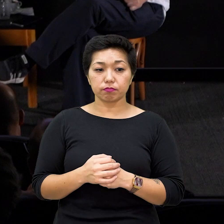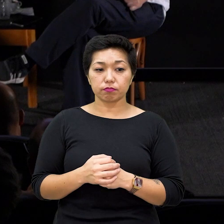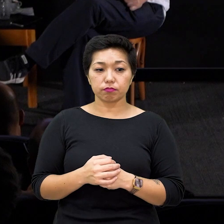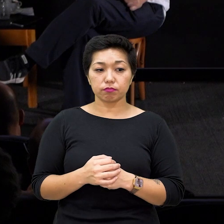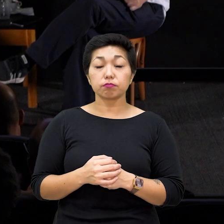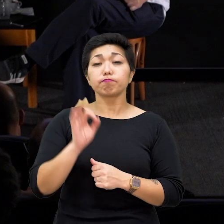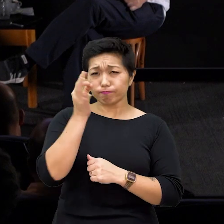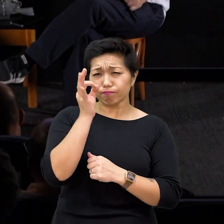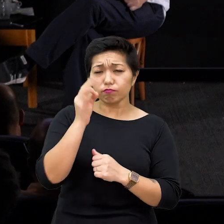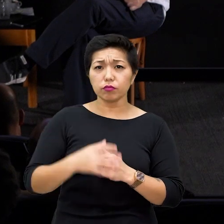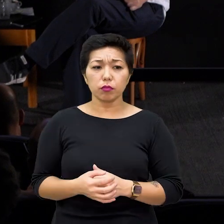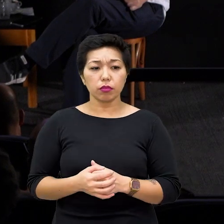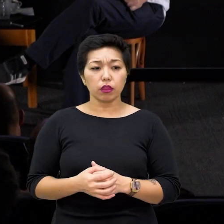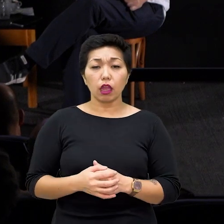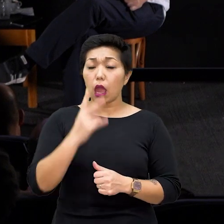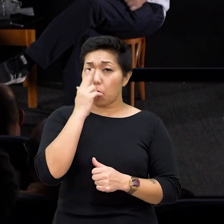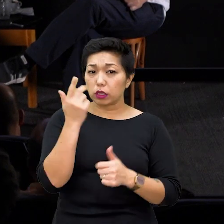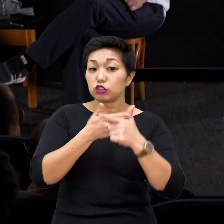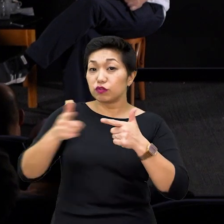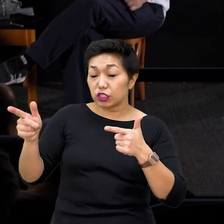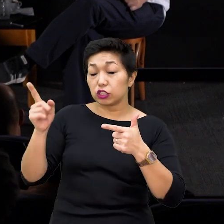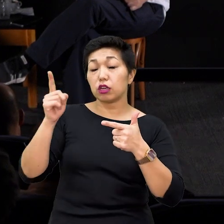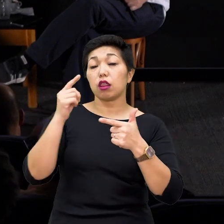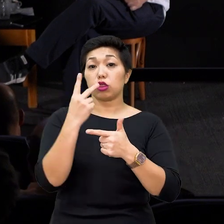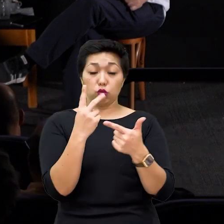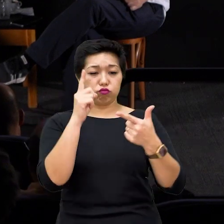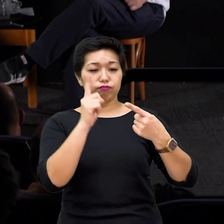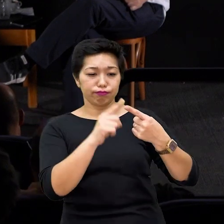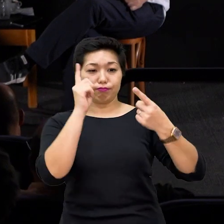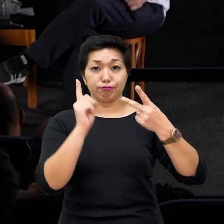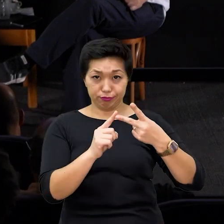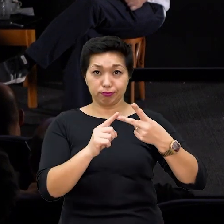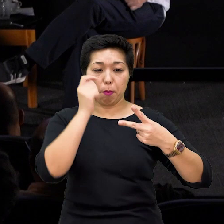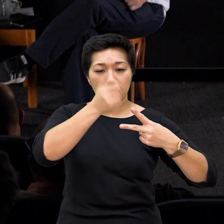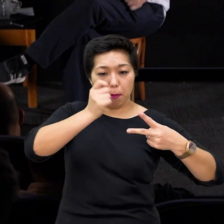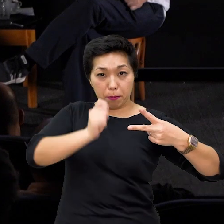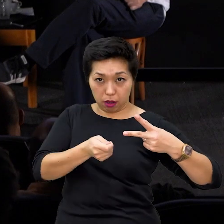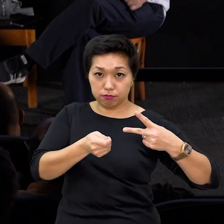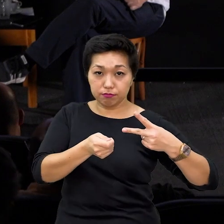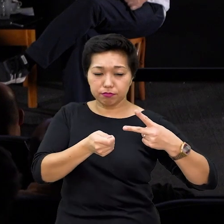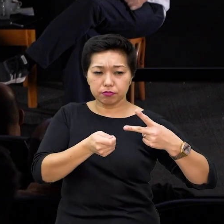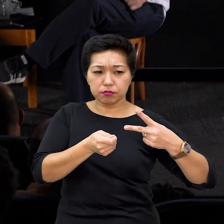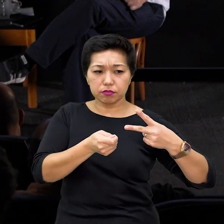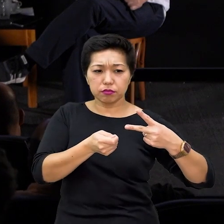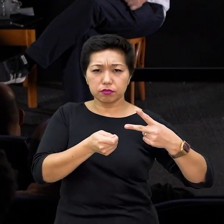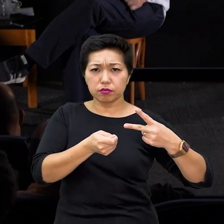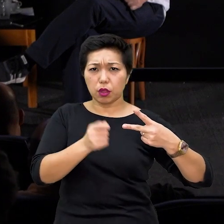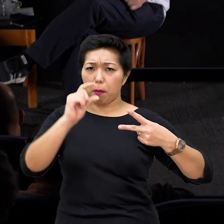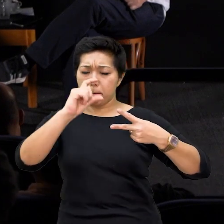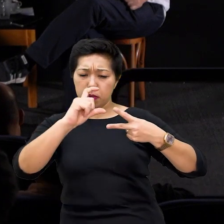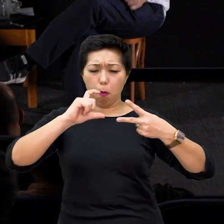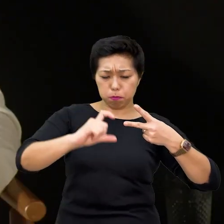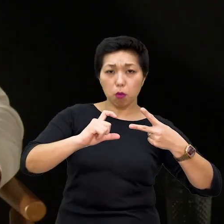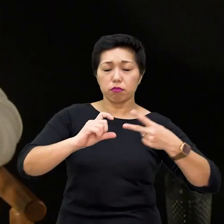550 de uma vez. De 2 vezes, né, pagando tipo, 2 vezes. Setembro, dezembro. Um pouco